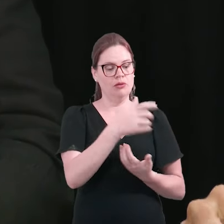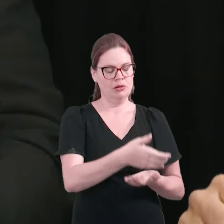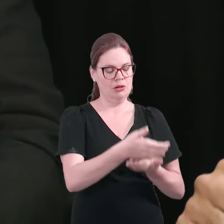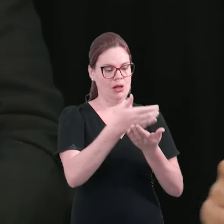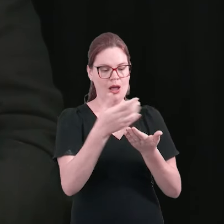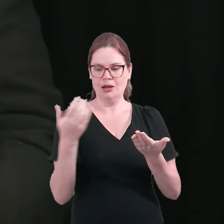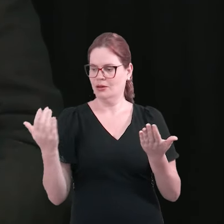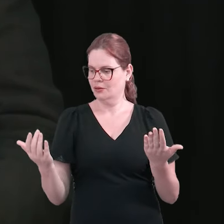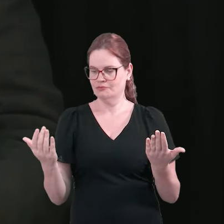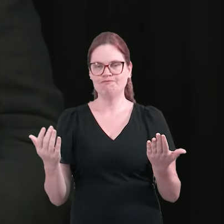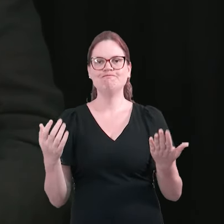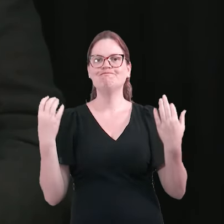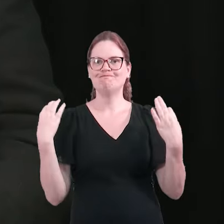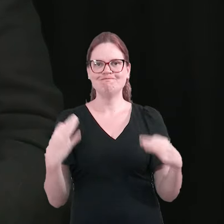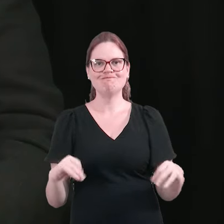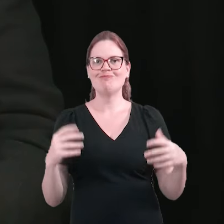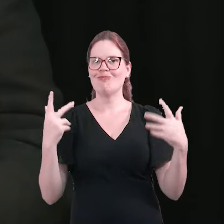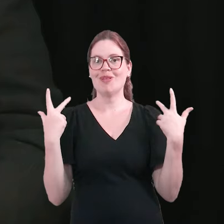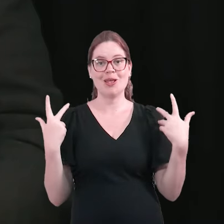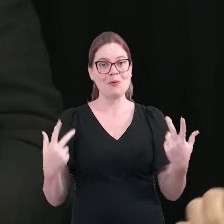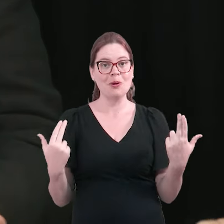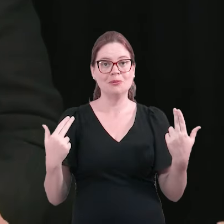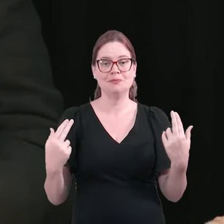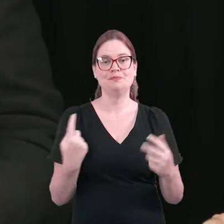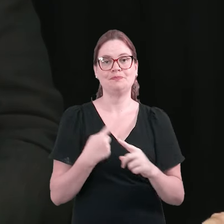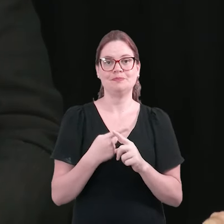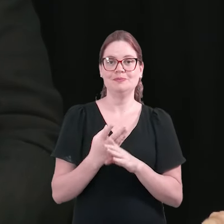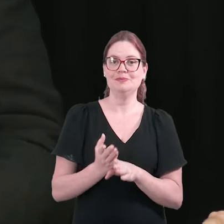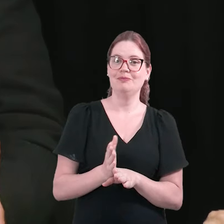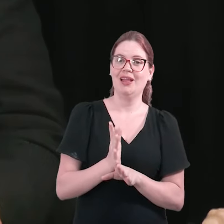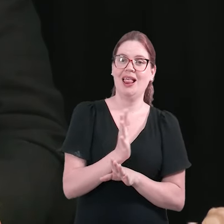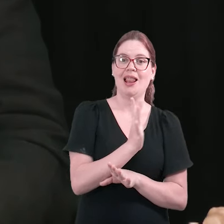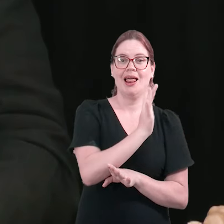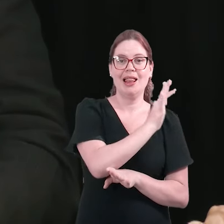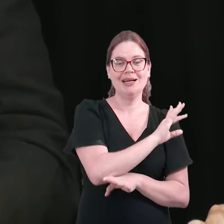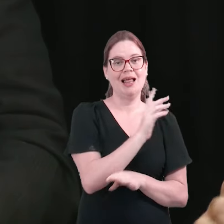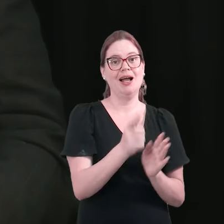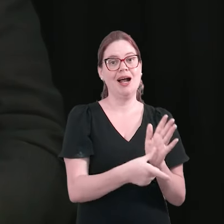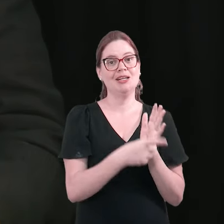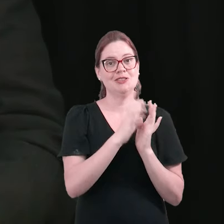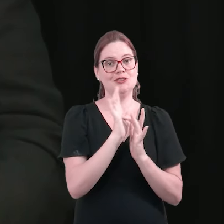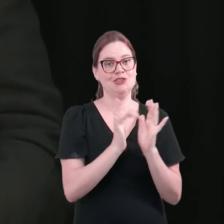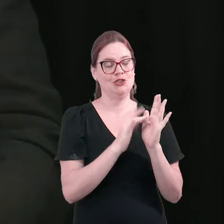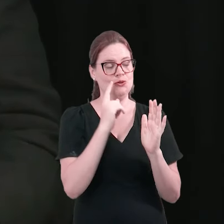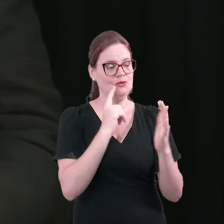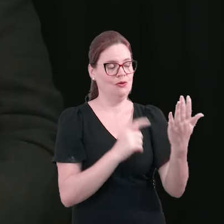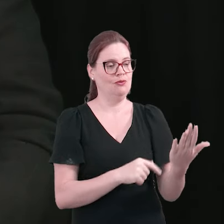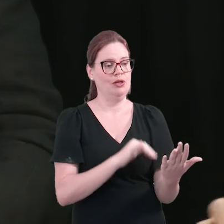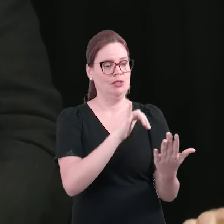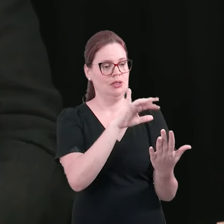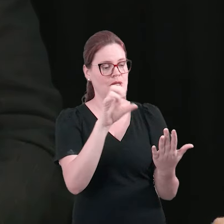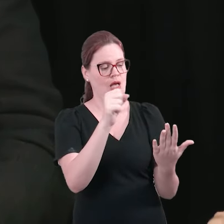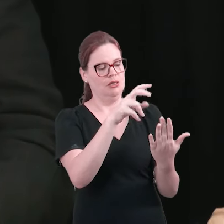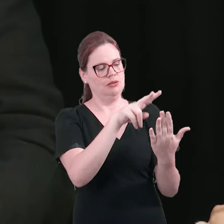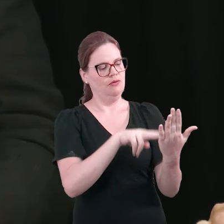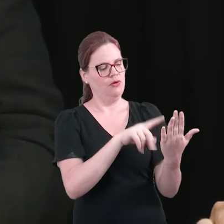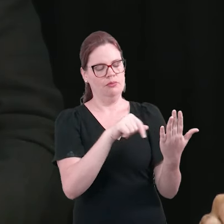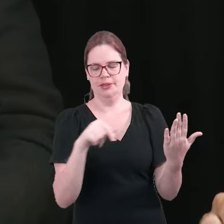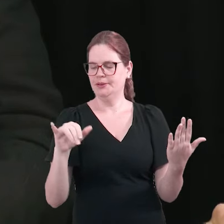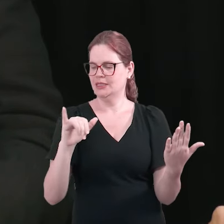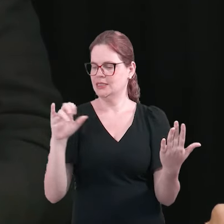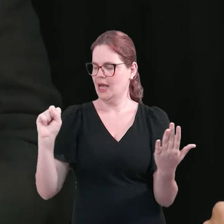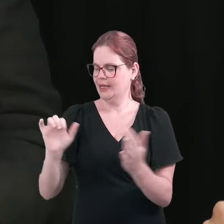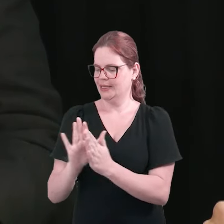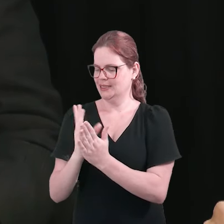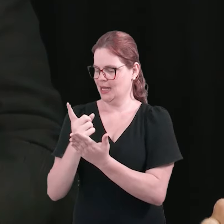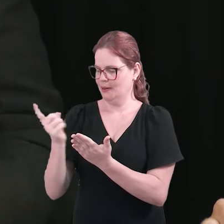palavra de Deus é a mesma. Então aí pega seu achado que é lá de trás e fala assim, não, vem cá, vamos comparar então aqui os dois textos. O texto que nós